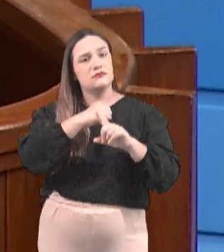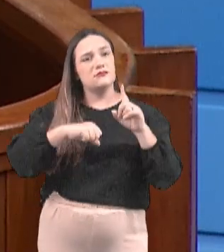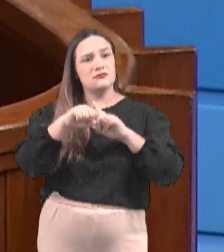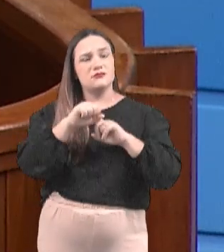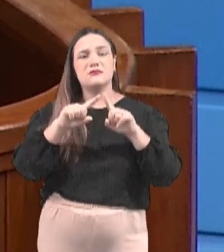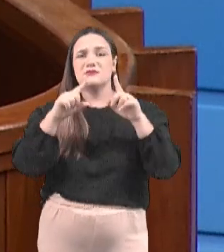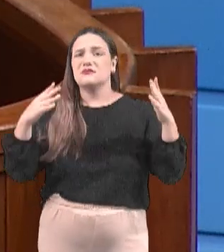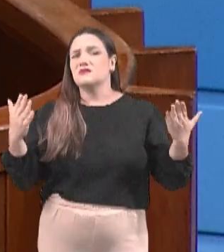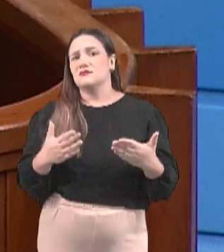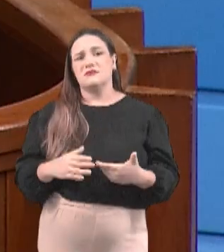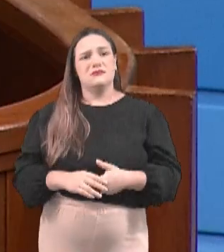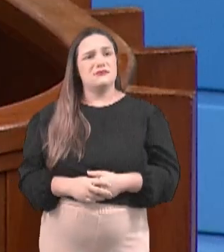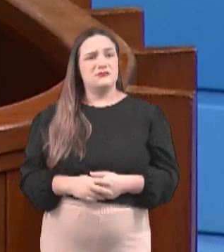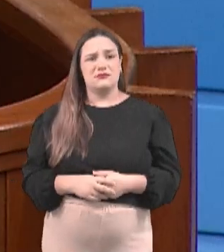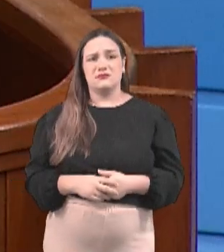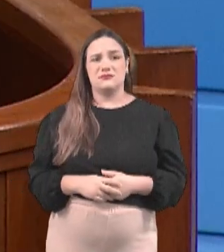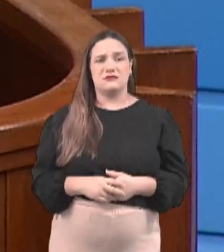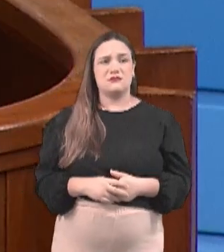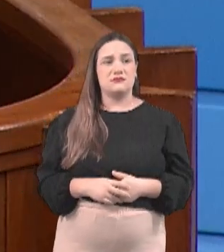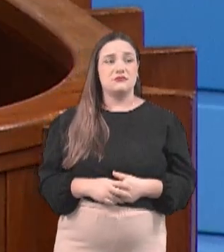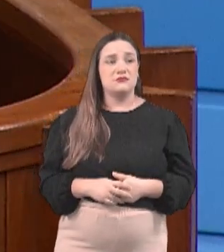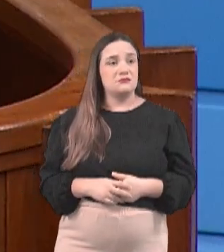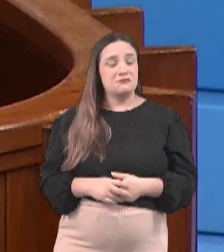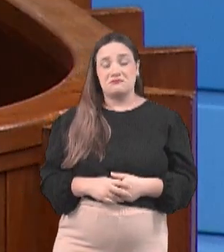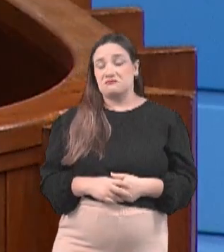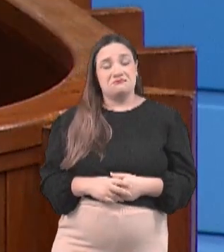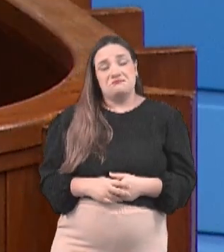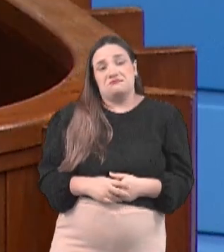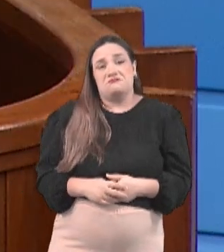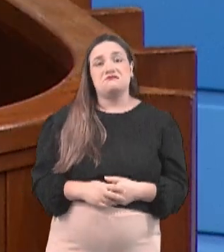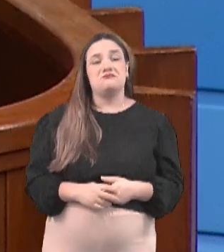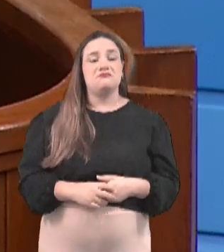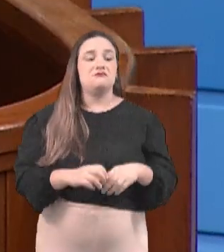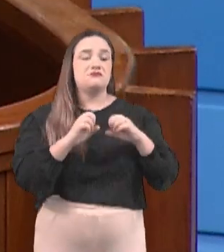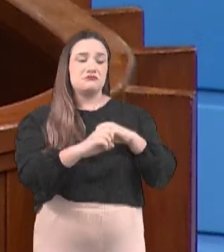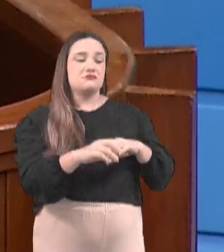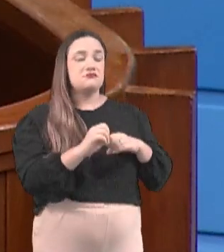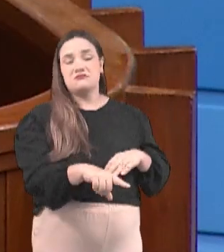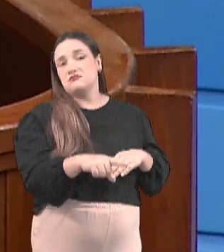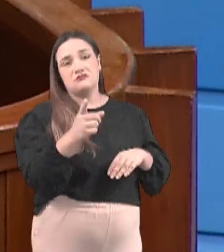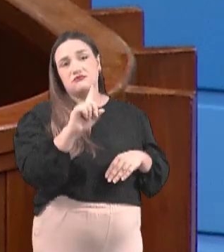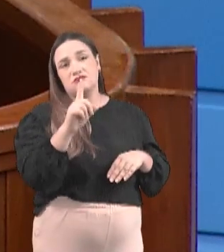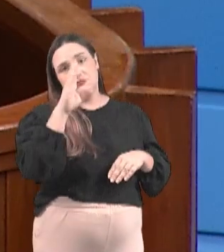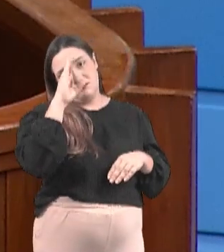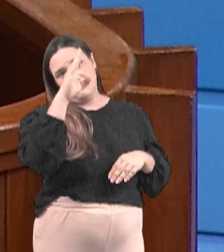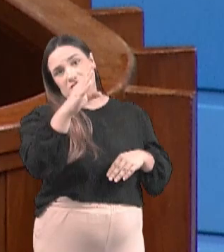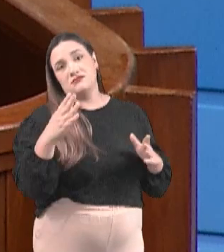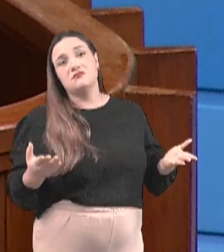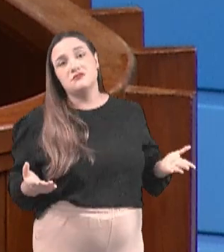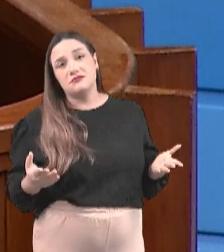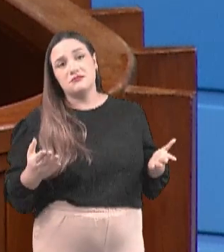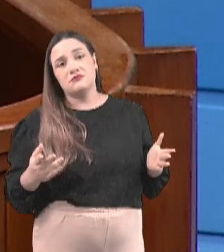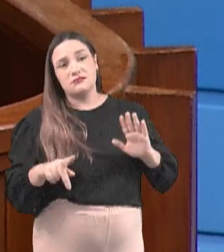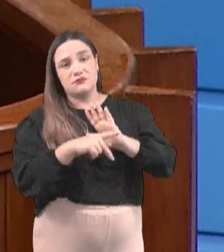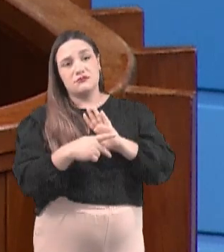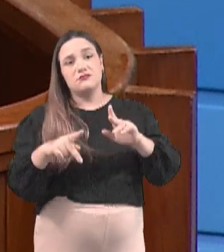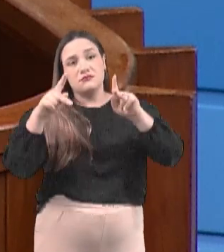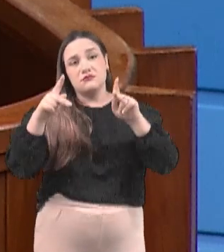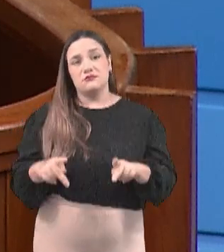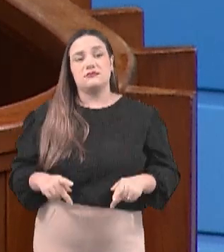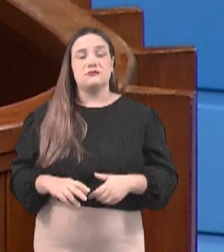últimos anos, nós passamos a deixar de colocar a educação como prioridade da